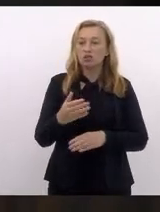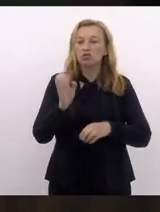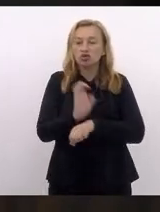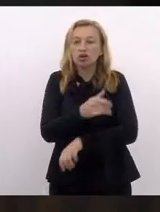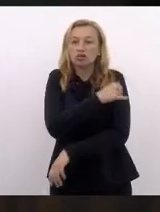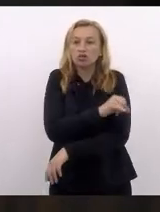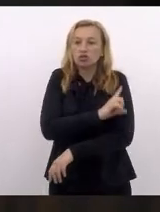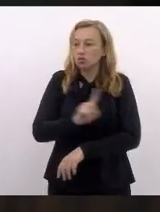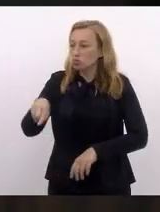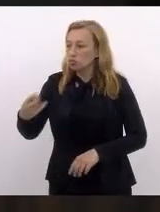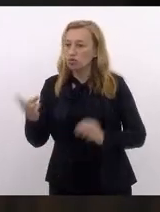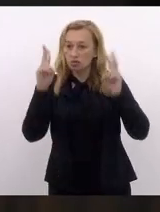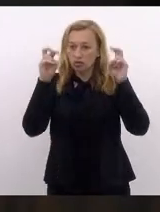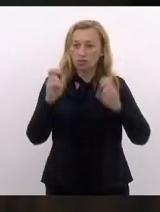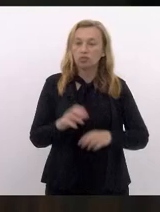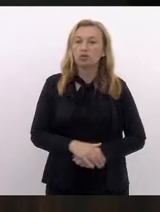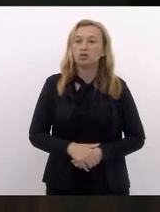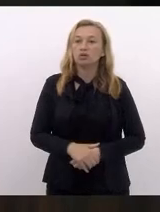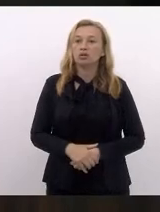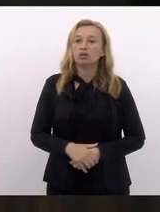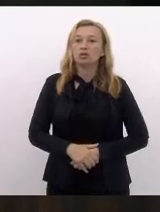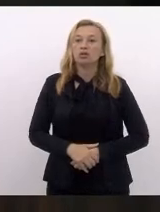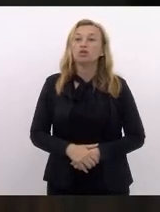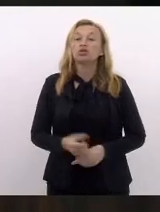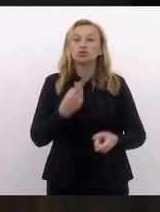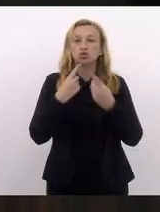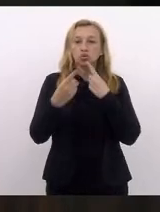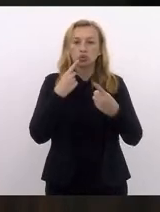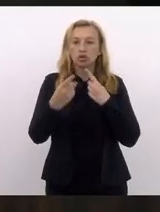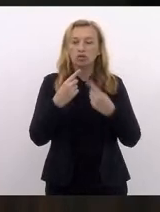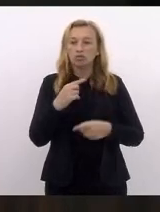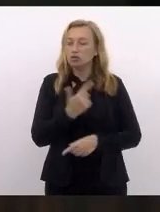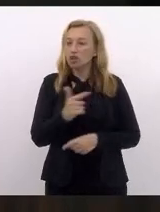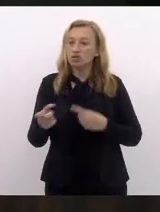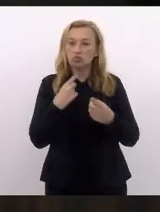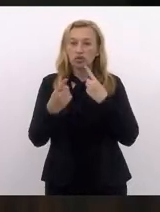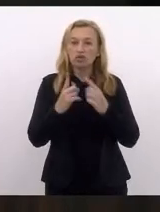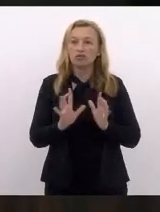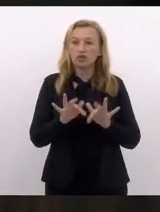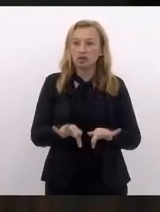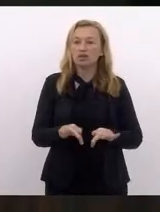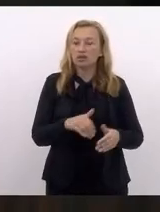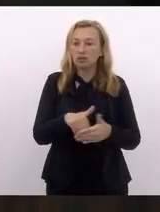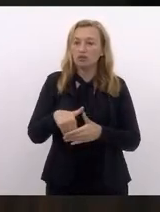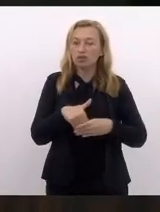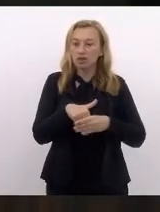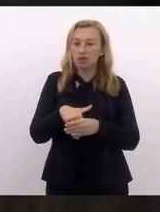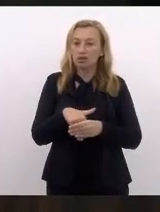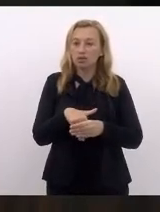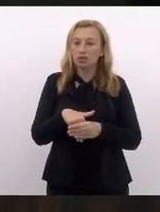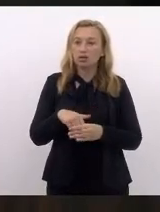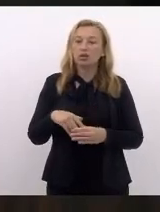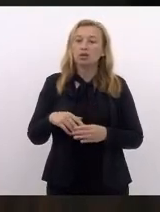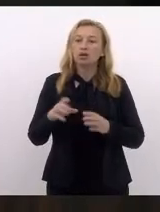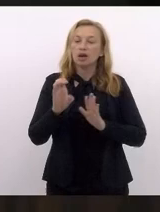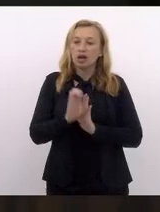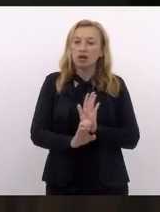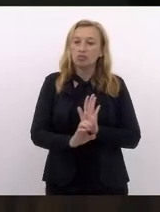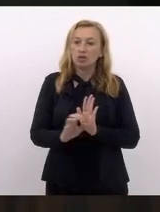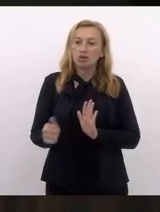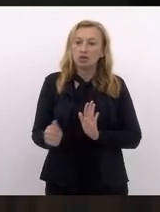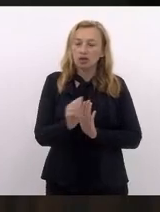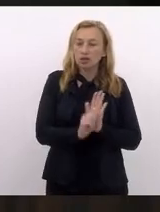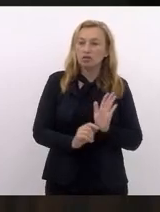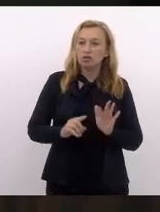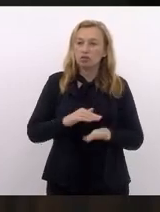do Estado do Rio de Janeiro e dá outras providências a discussão na Avenida que era discutir se adaptação em votação a emenda de